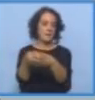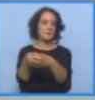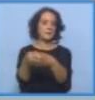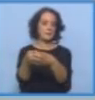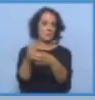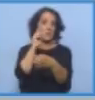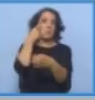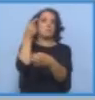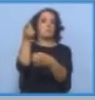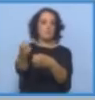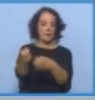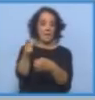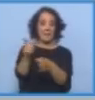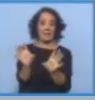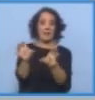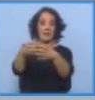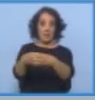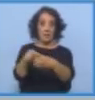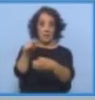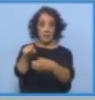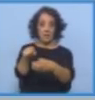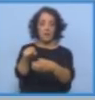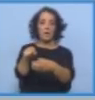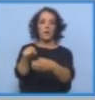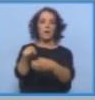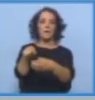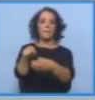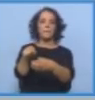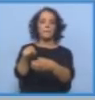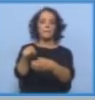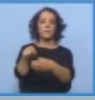onde essa comunidade está muito